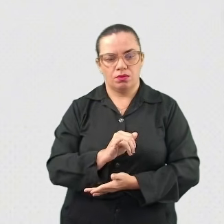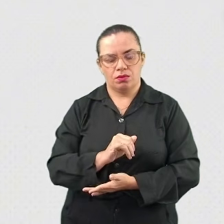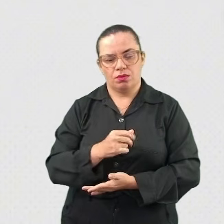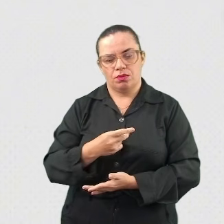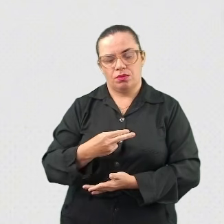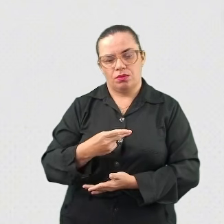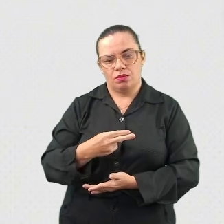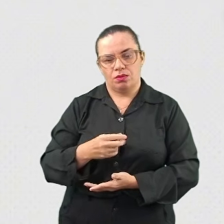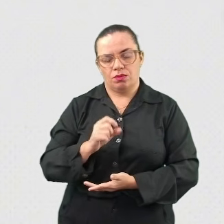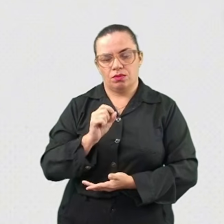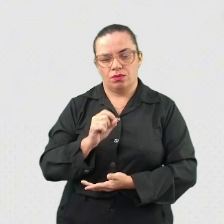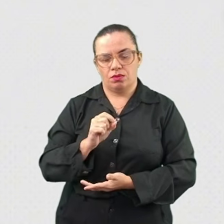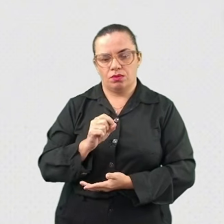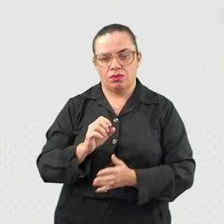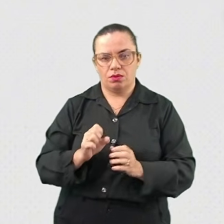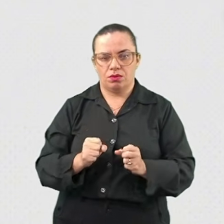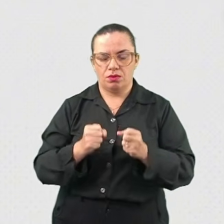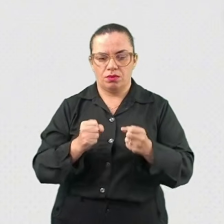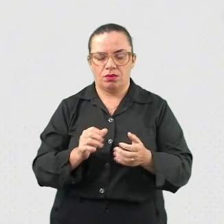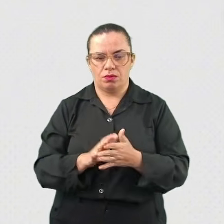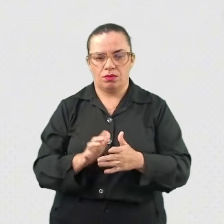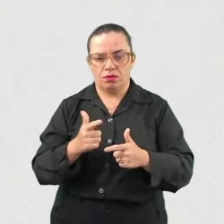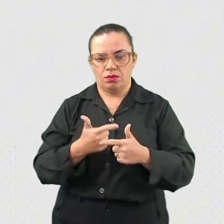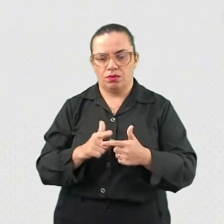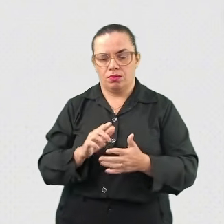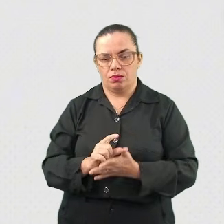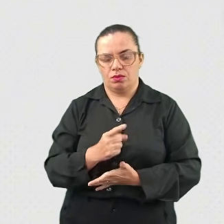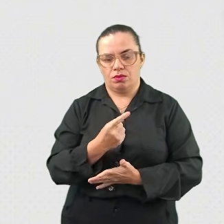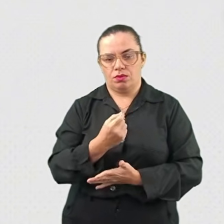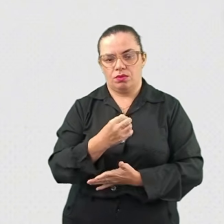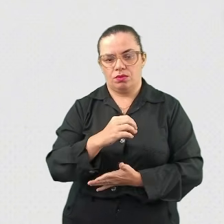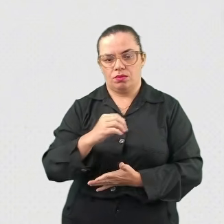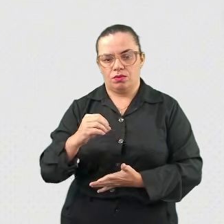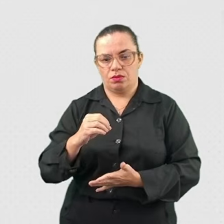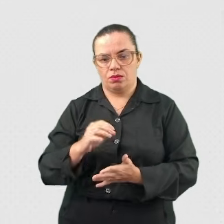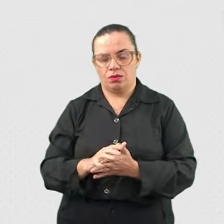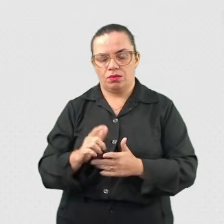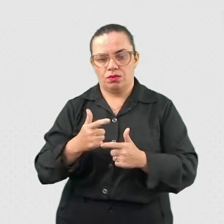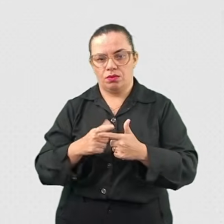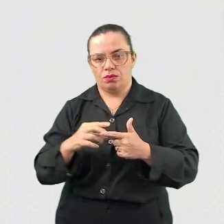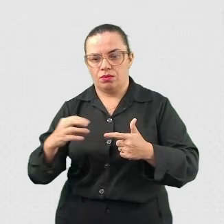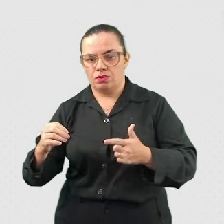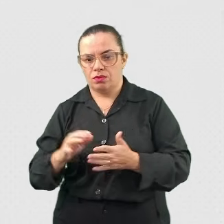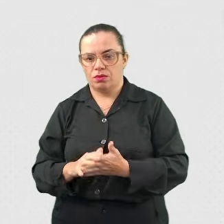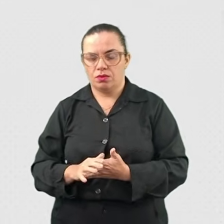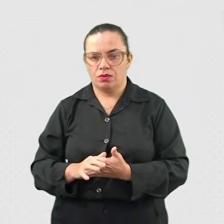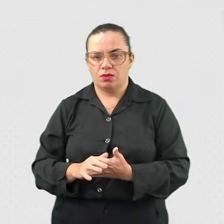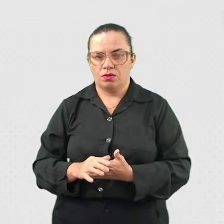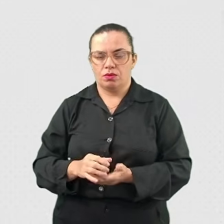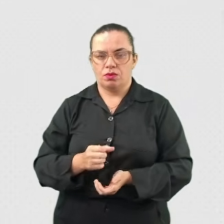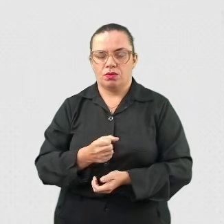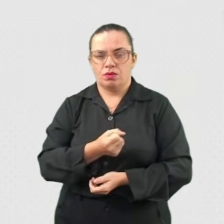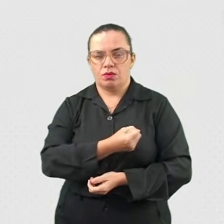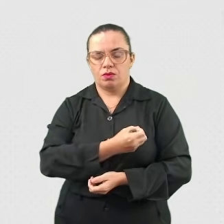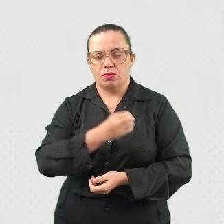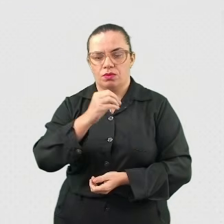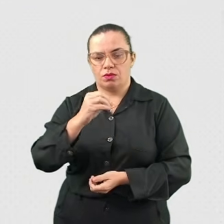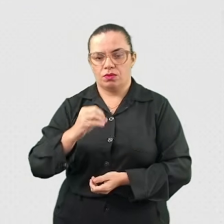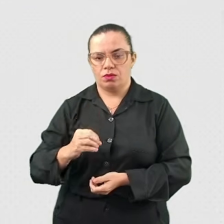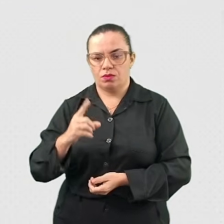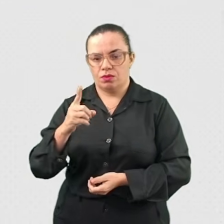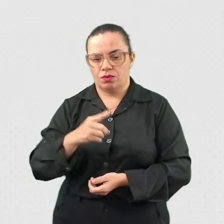igual. Olha, eu posso dividir 180 por 10, né? Cortar um zero, fica só o 18. Então,